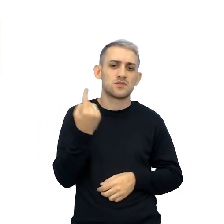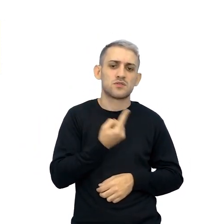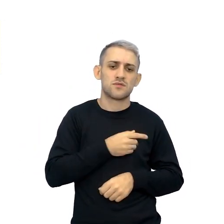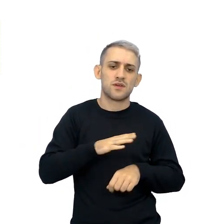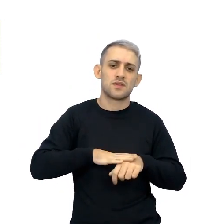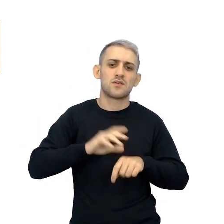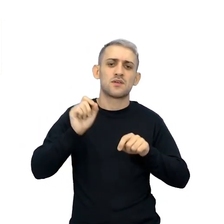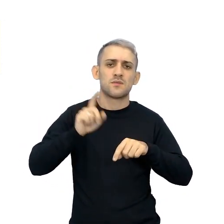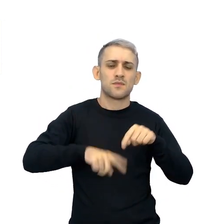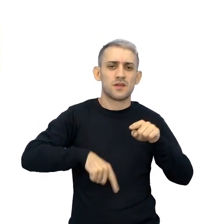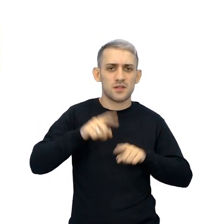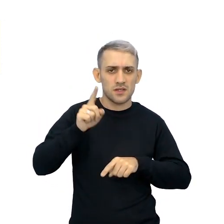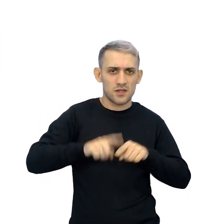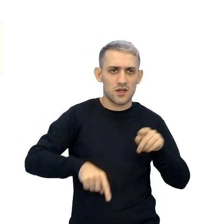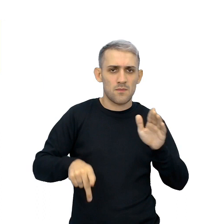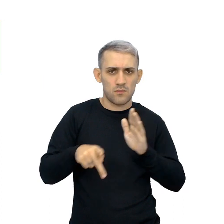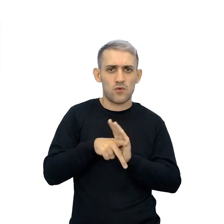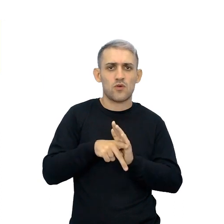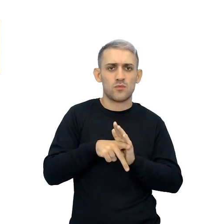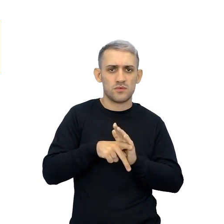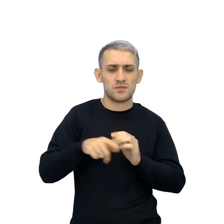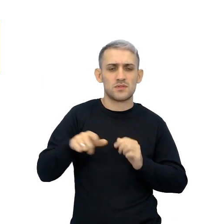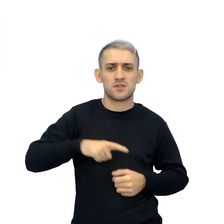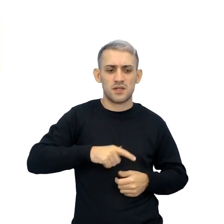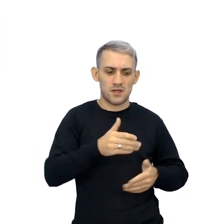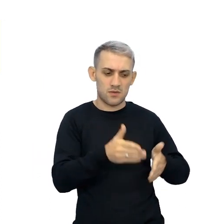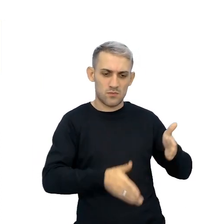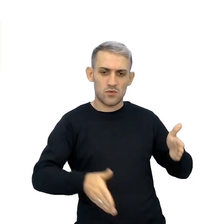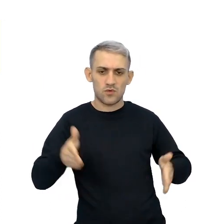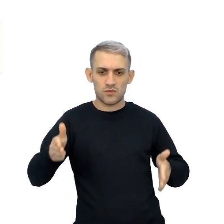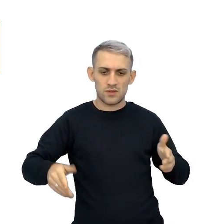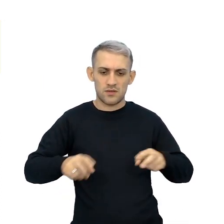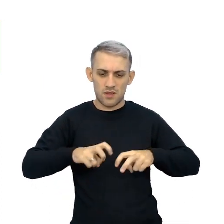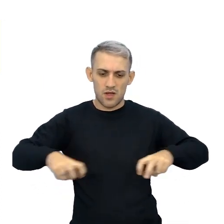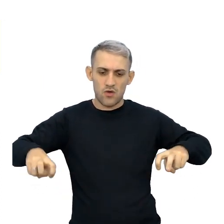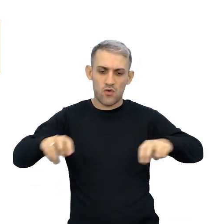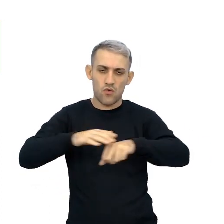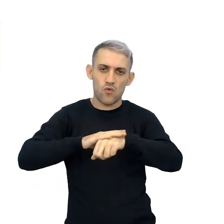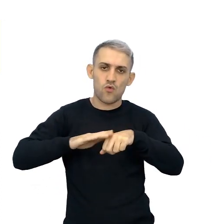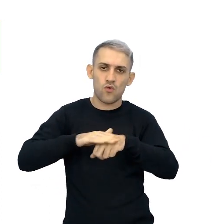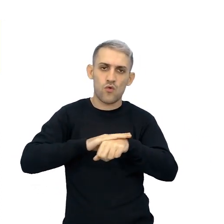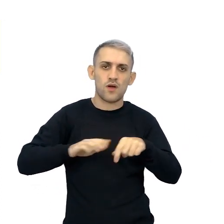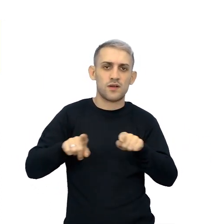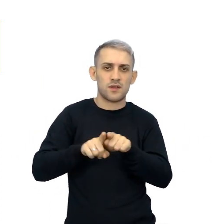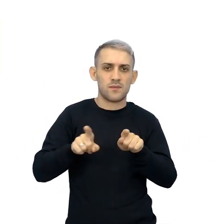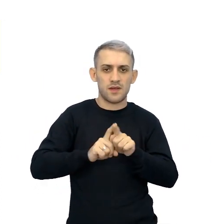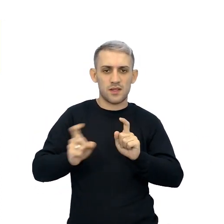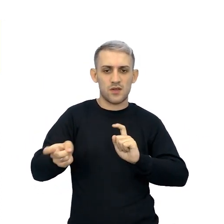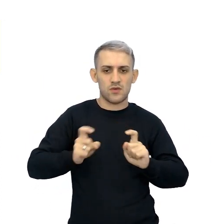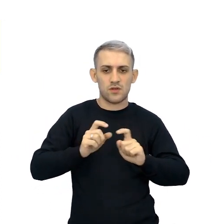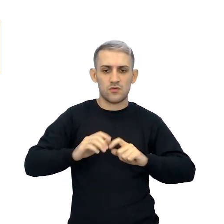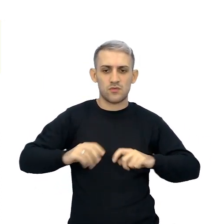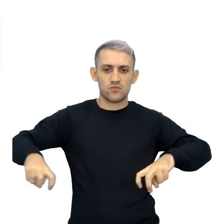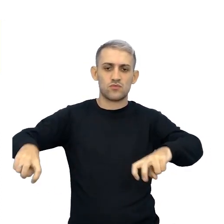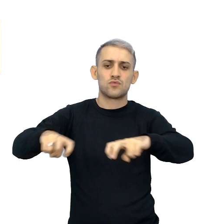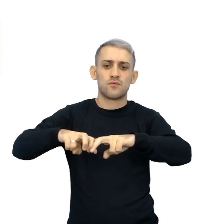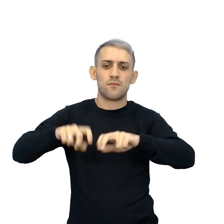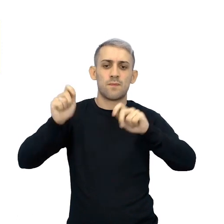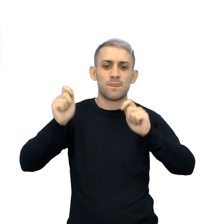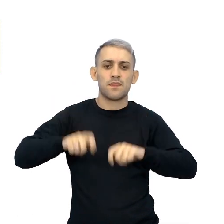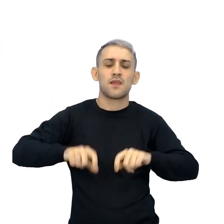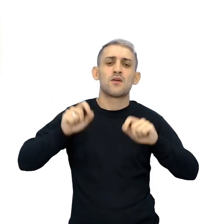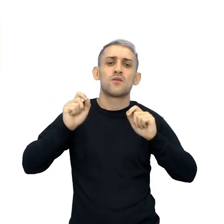como o material fala, né, desde o processo das rodas de conversa até nas correções coletivas, para que ele